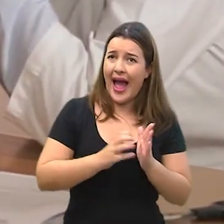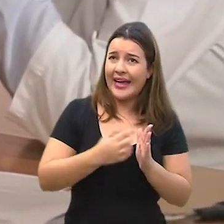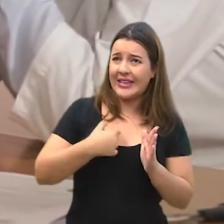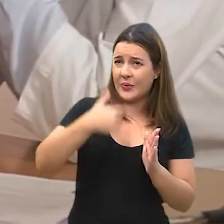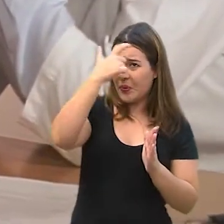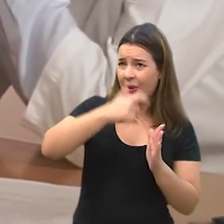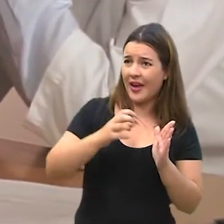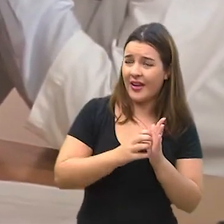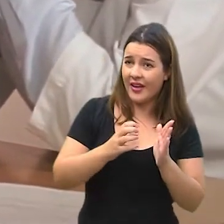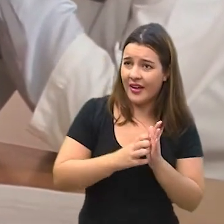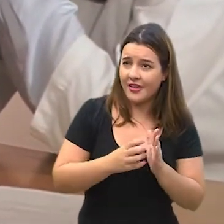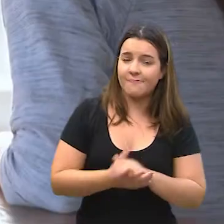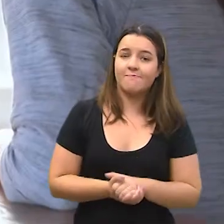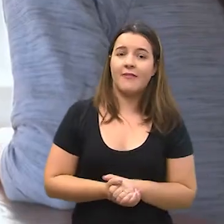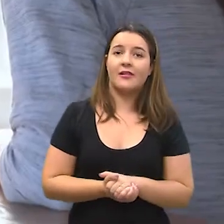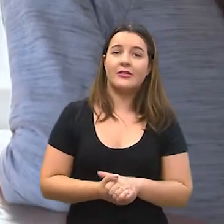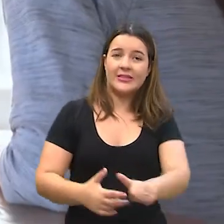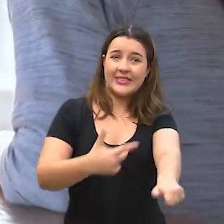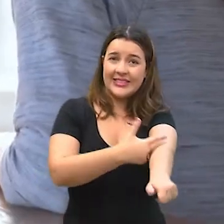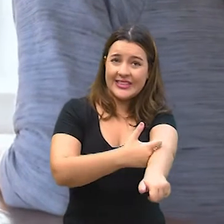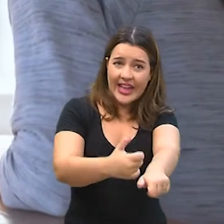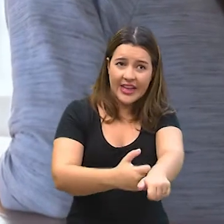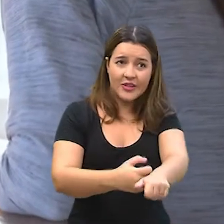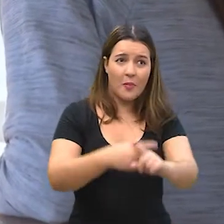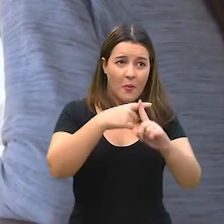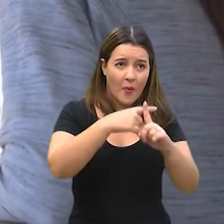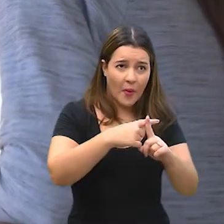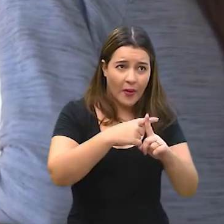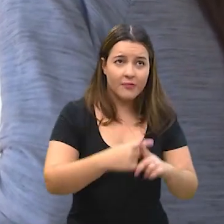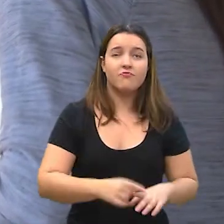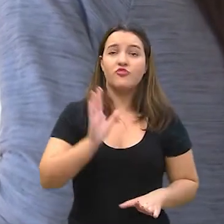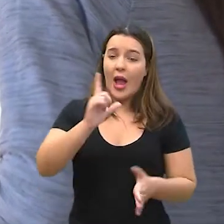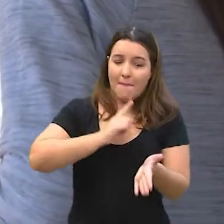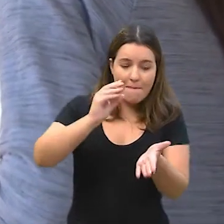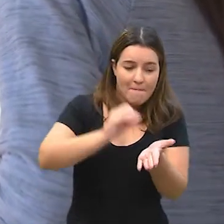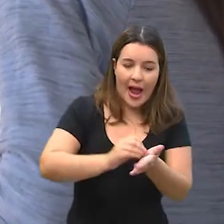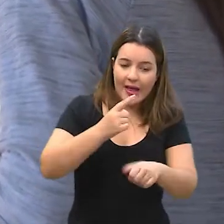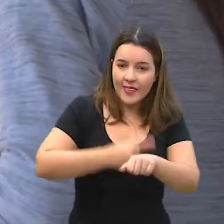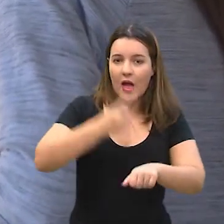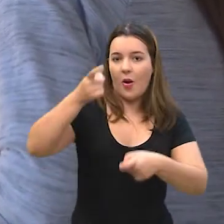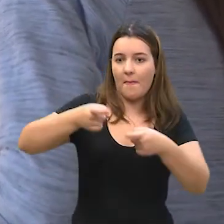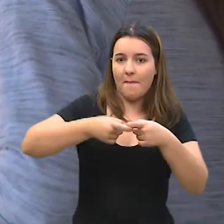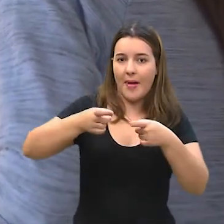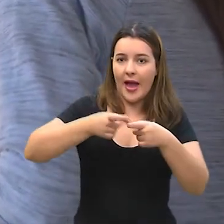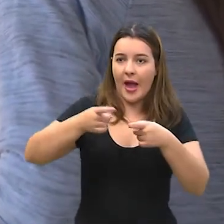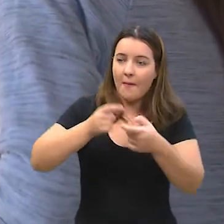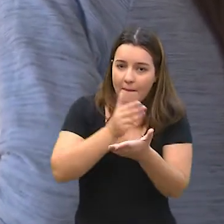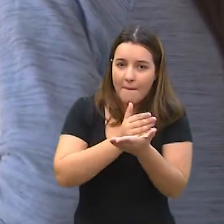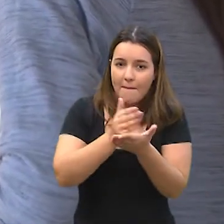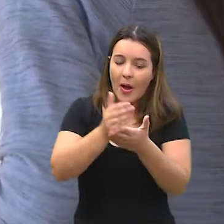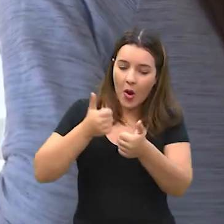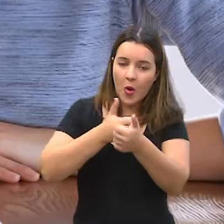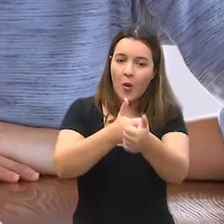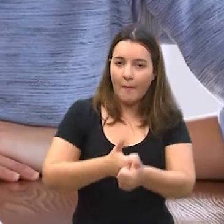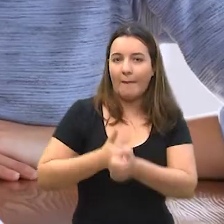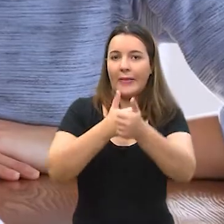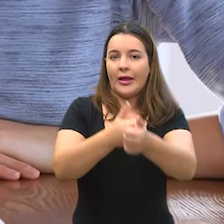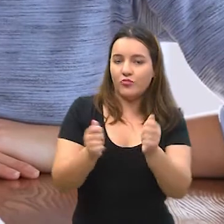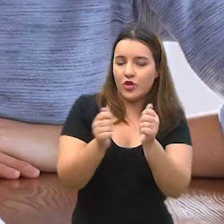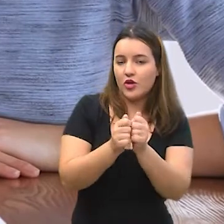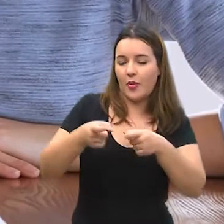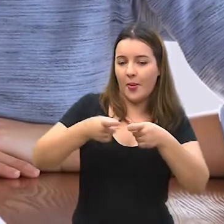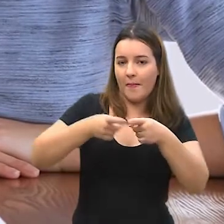corpo? Isso, é como se fosse, a gente vai combater tão precocemente o vírus, né, assim que ele entra no